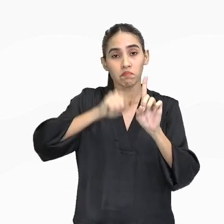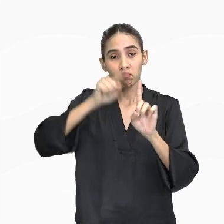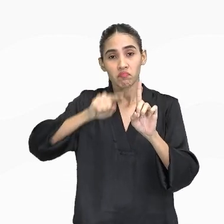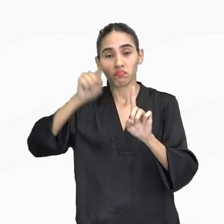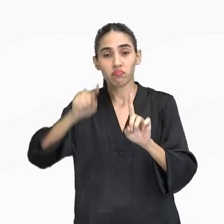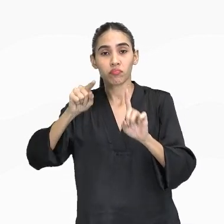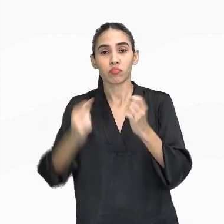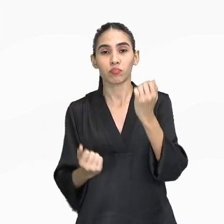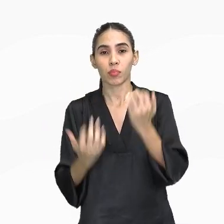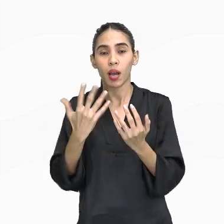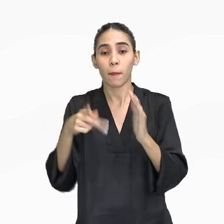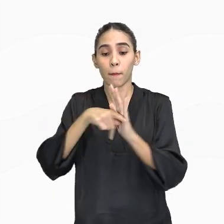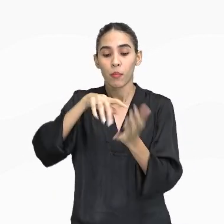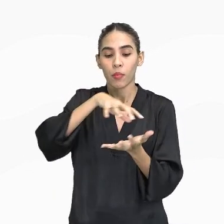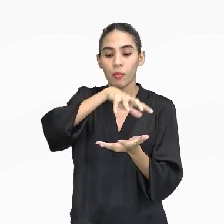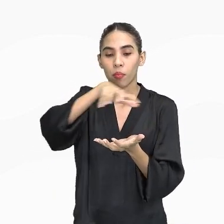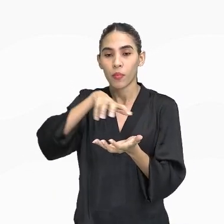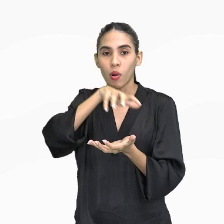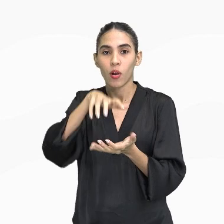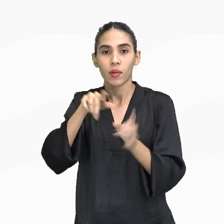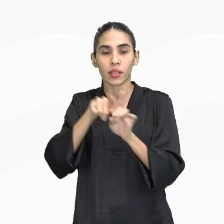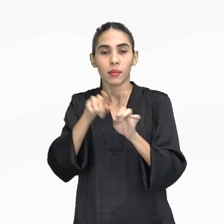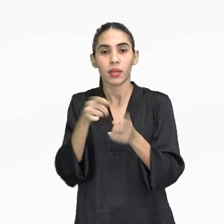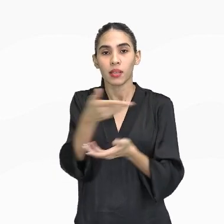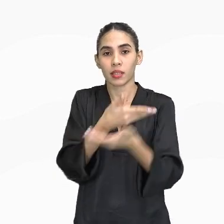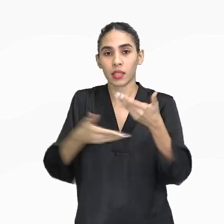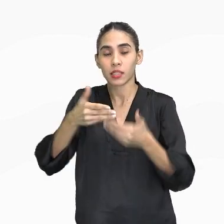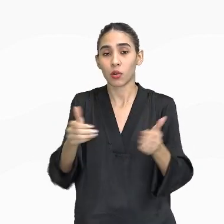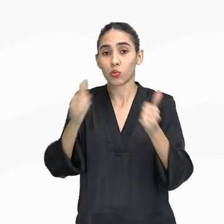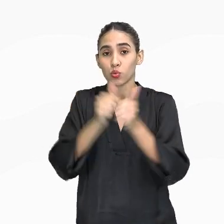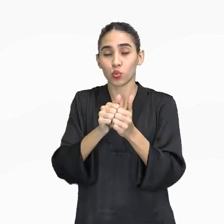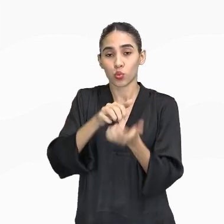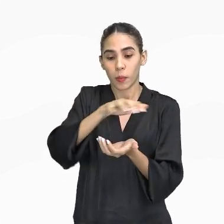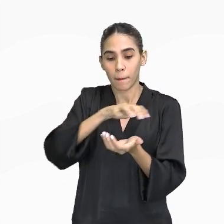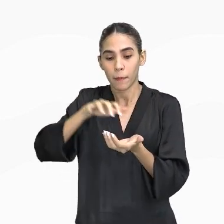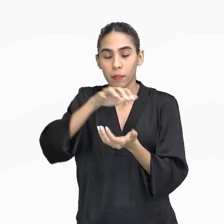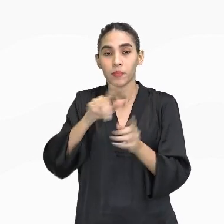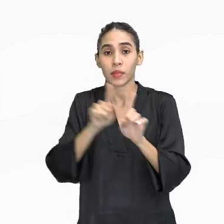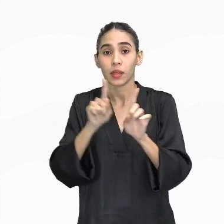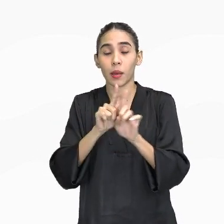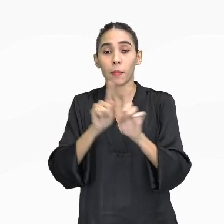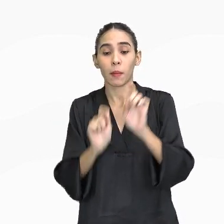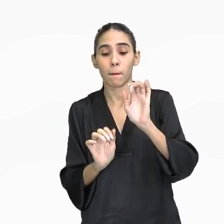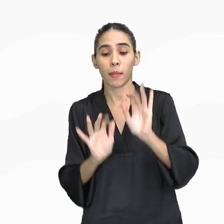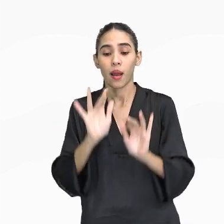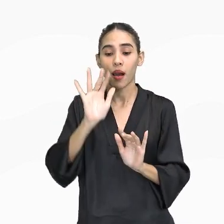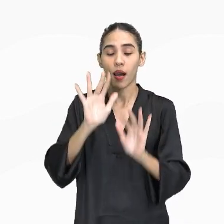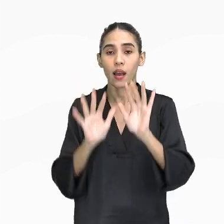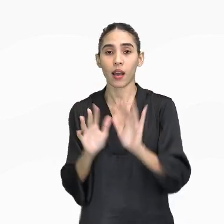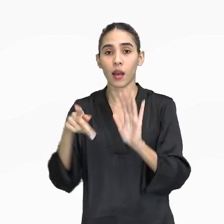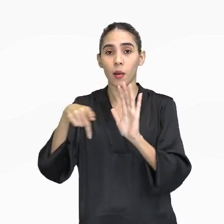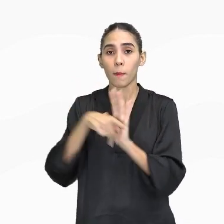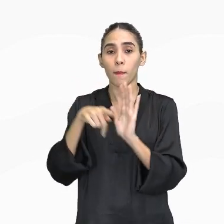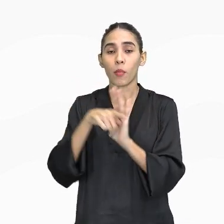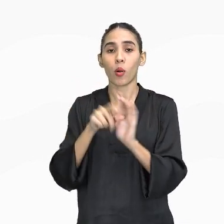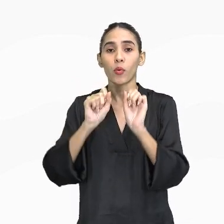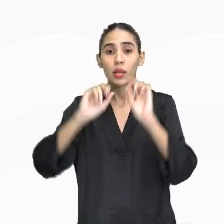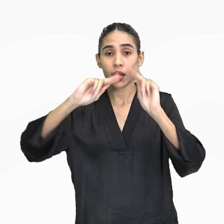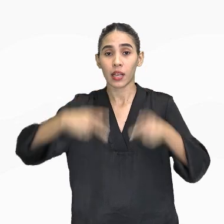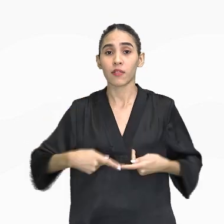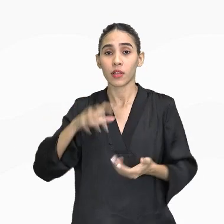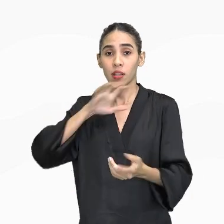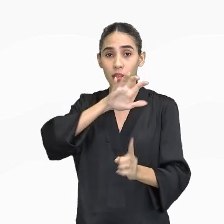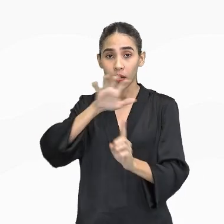emitida pela superfície da Terra e sua interação com a atmosfera, gases de efeito estufa emitidos por atividades